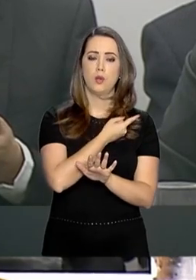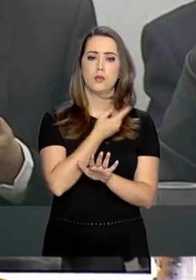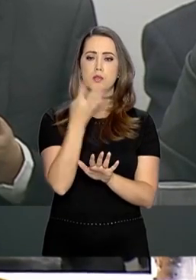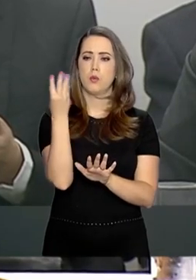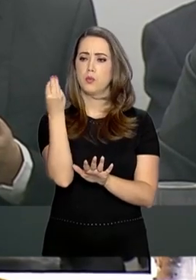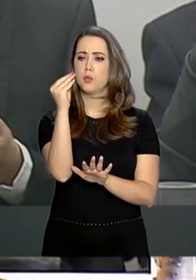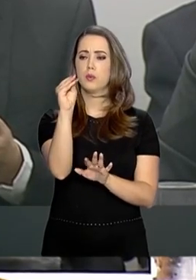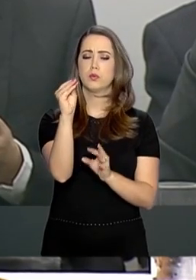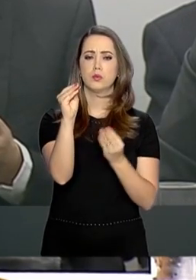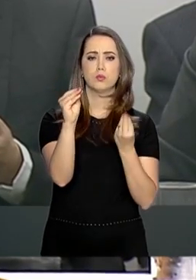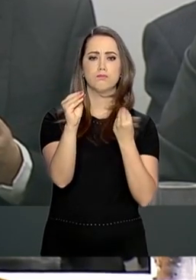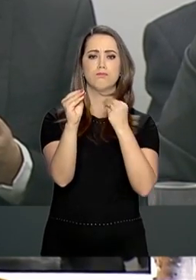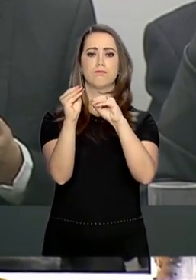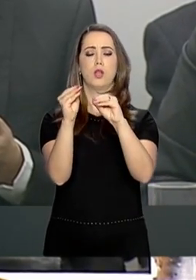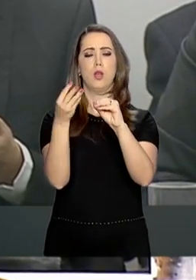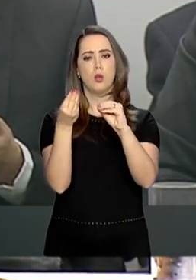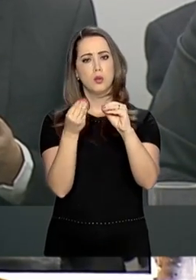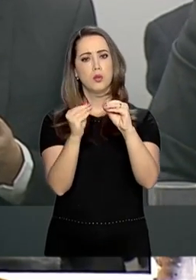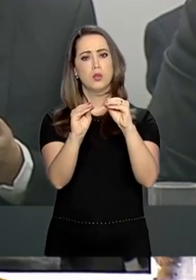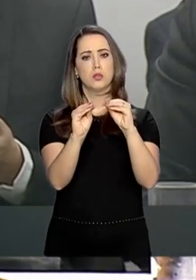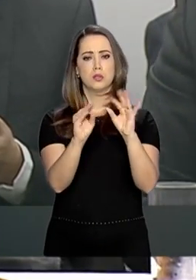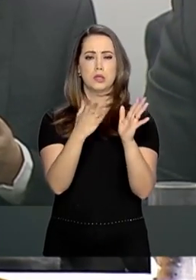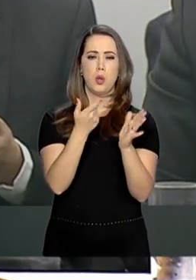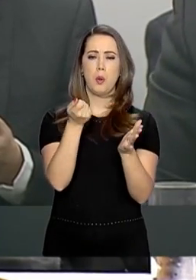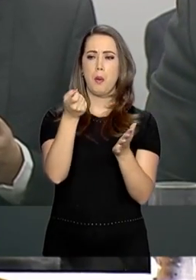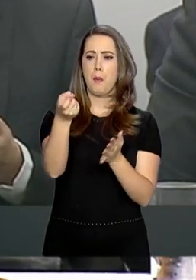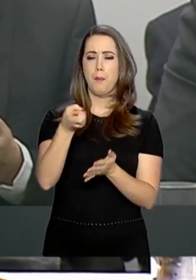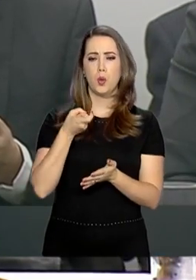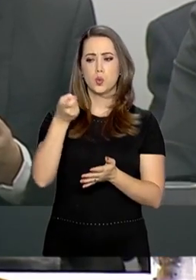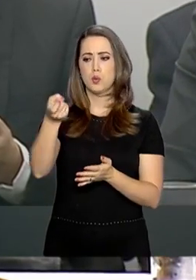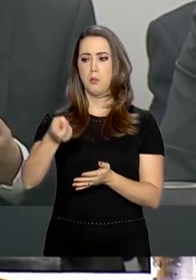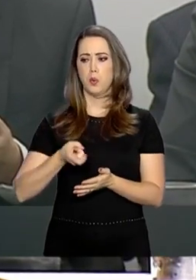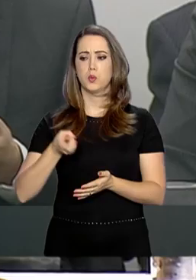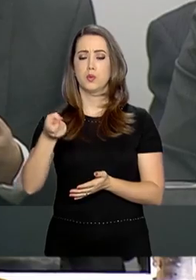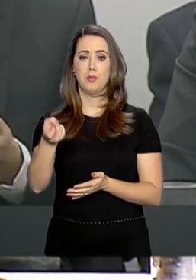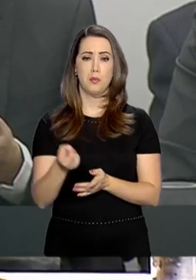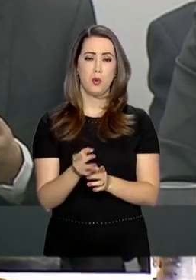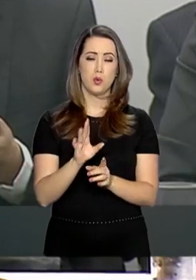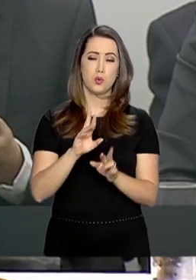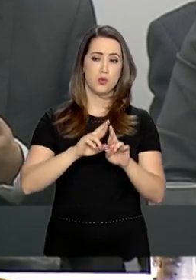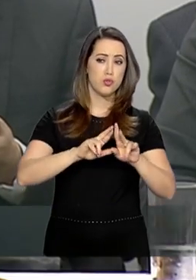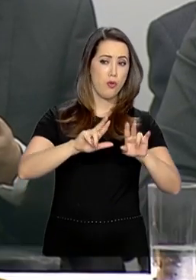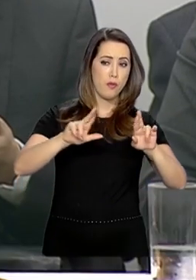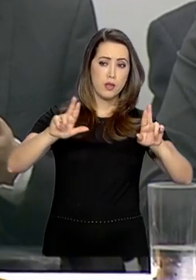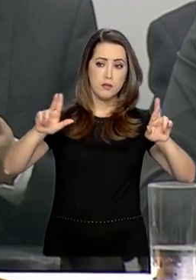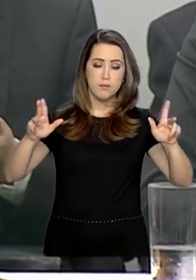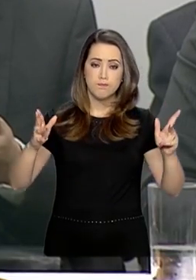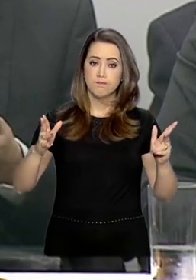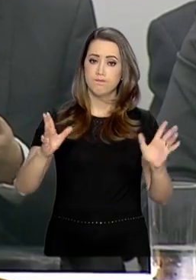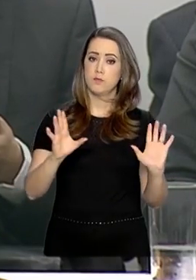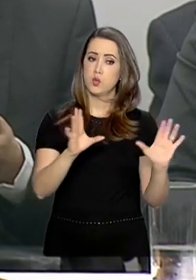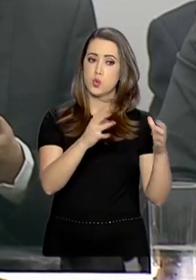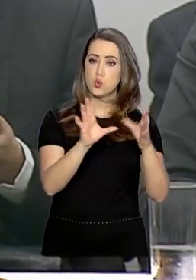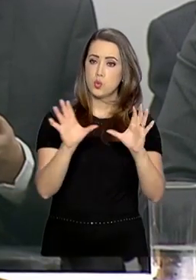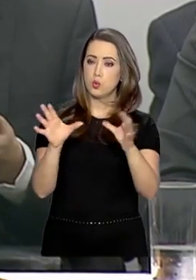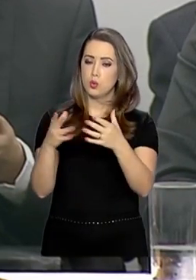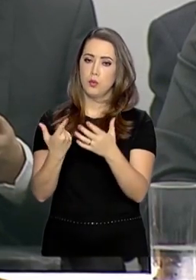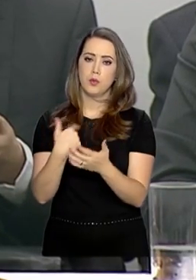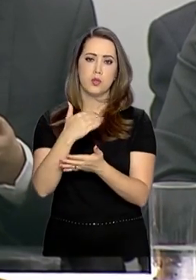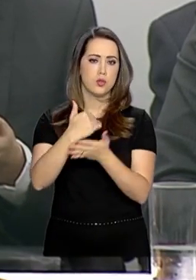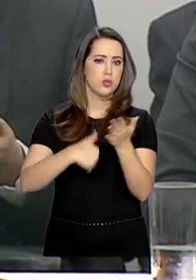colocamos uma escala de tributação progressiva, nós estamos justamente